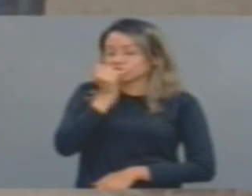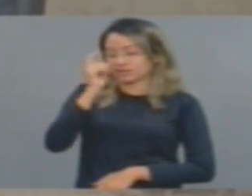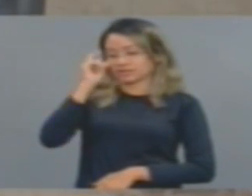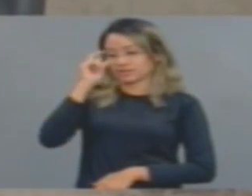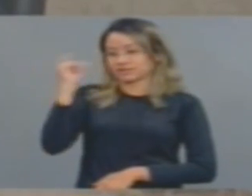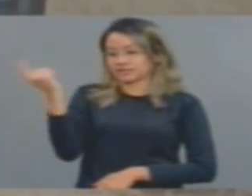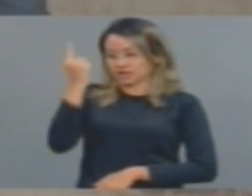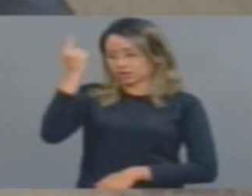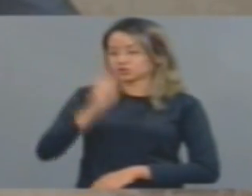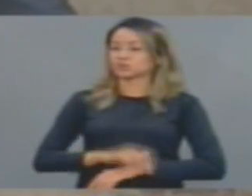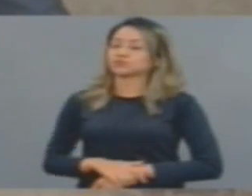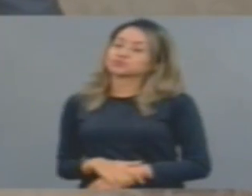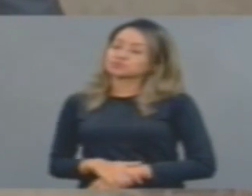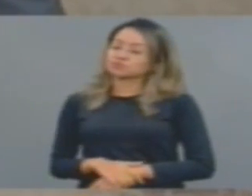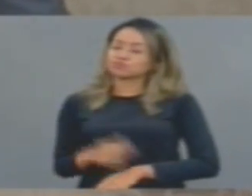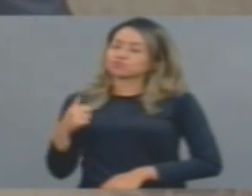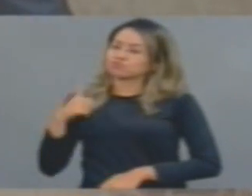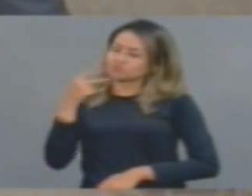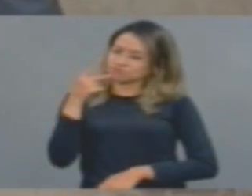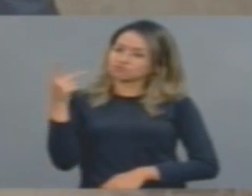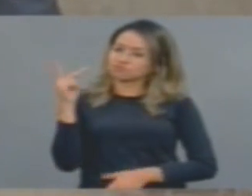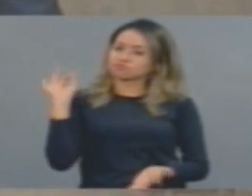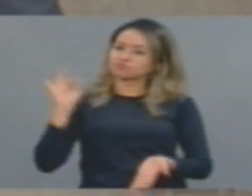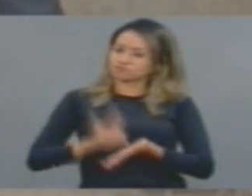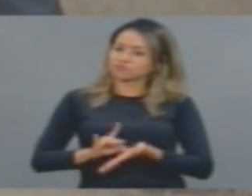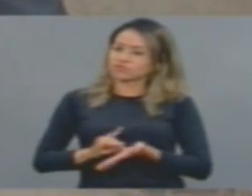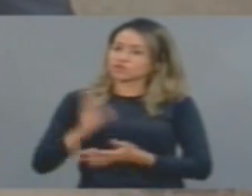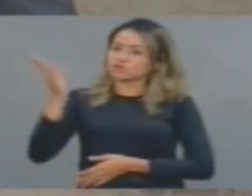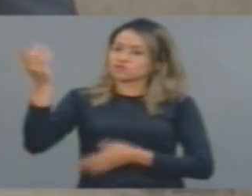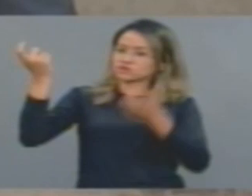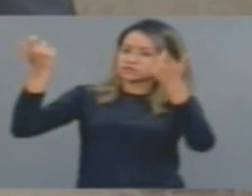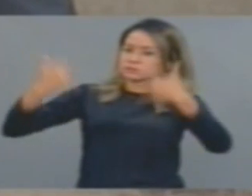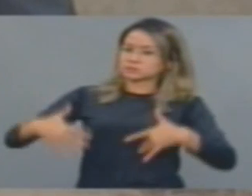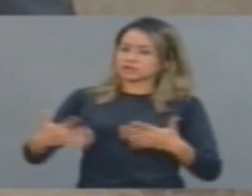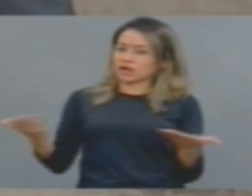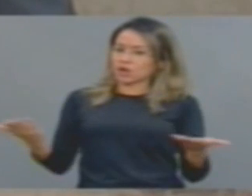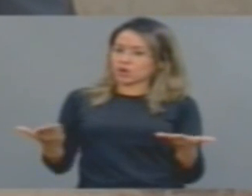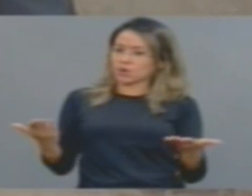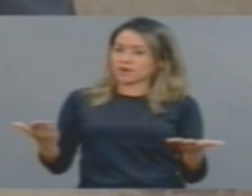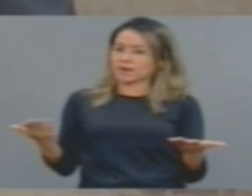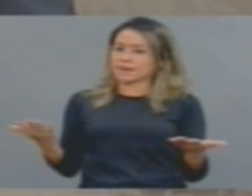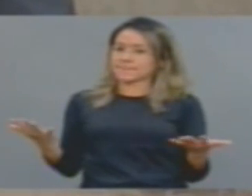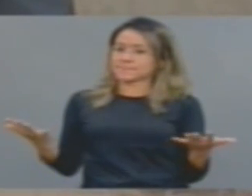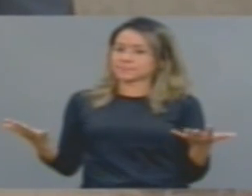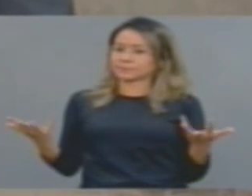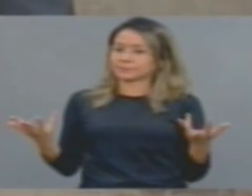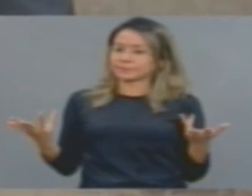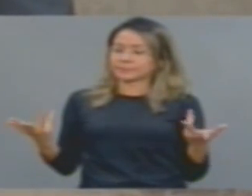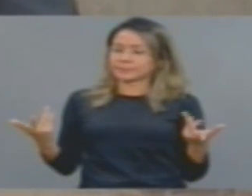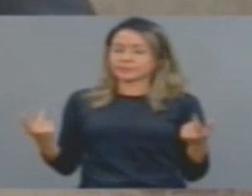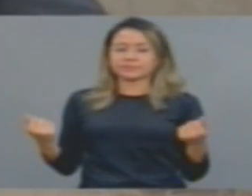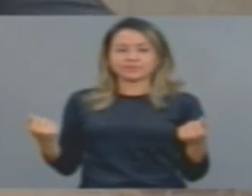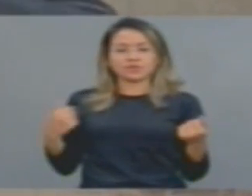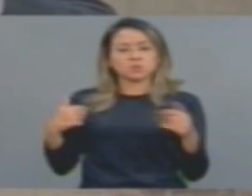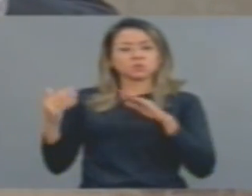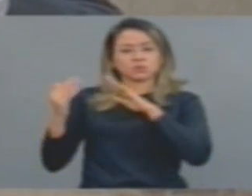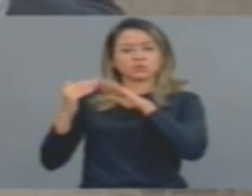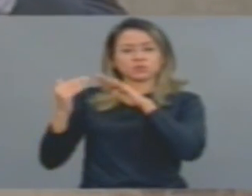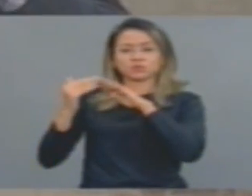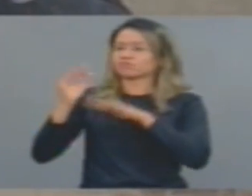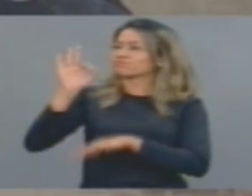digo com propriedade que o que Vossa Excelência acaba de falar, eu